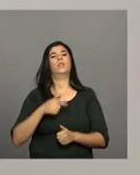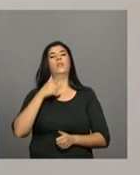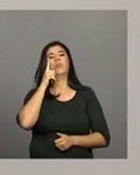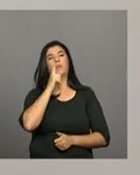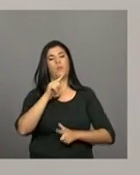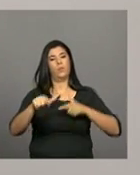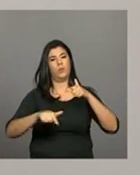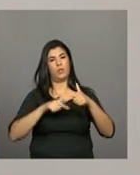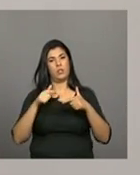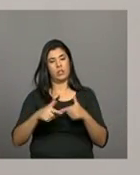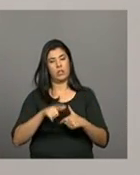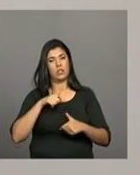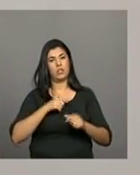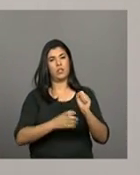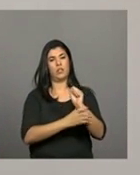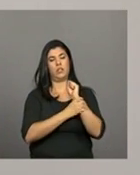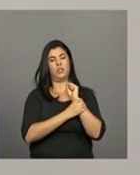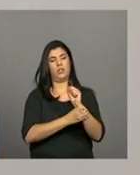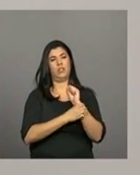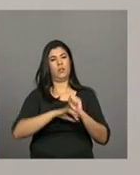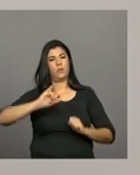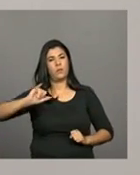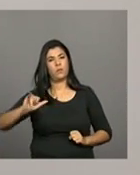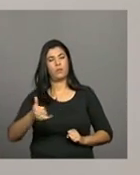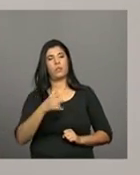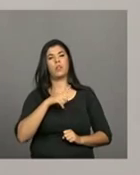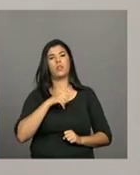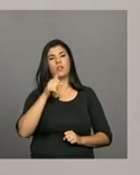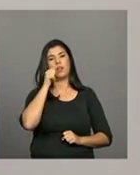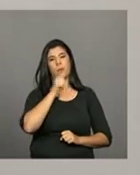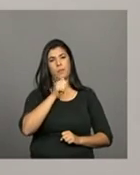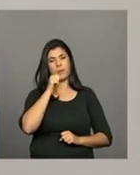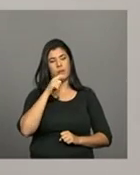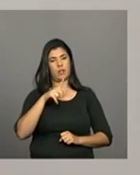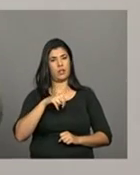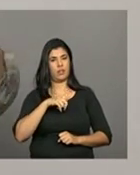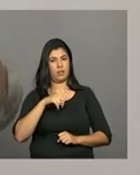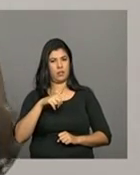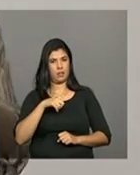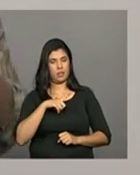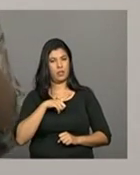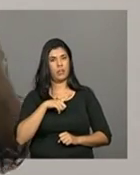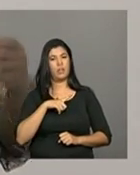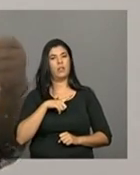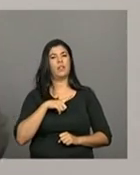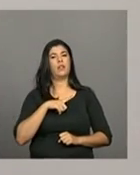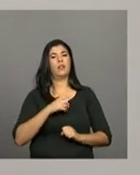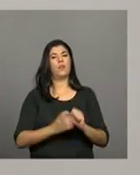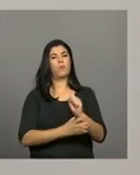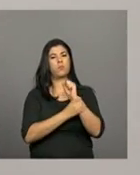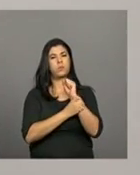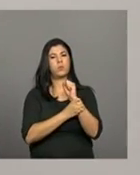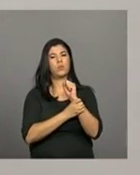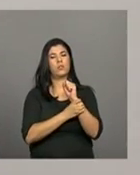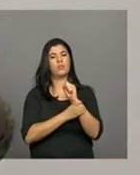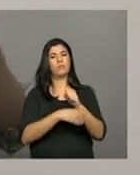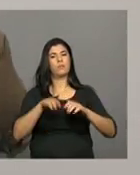oportunidades, garantia de que a mulher tenha reforço na sua